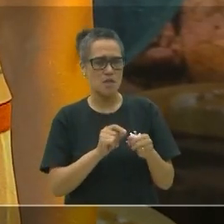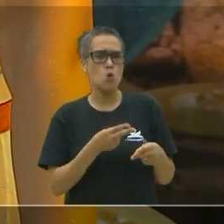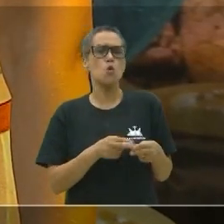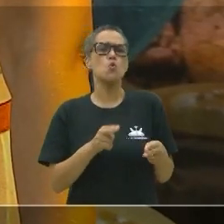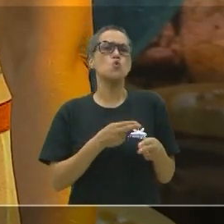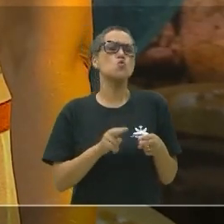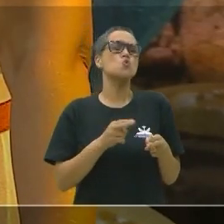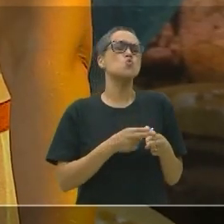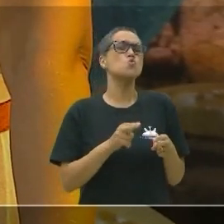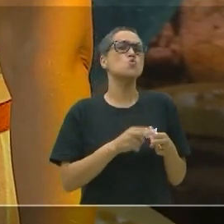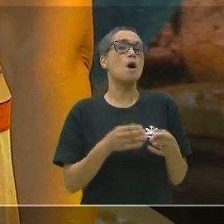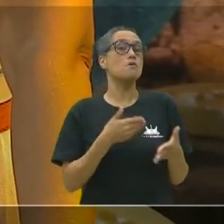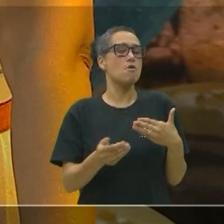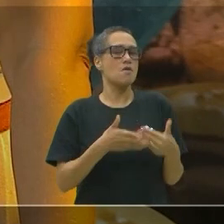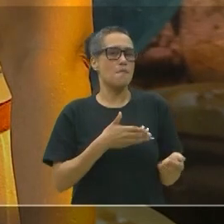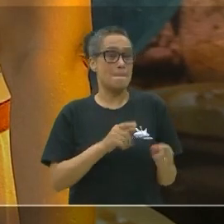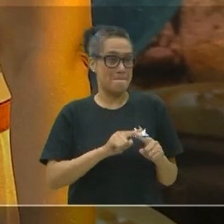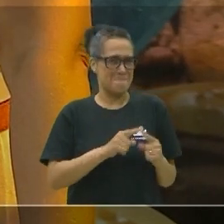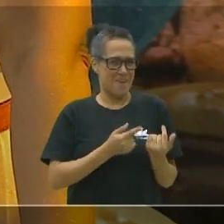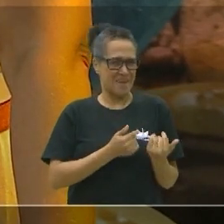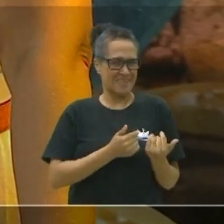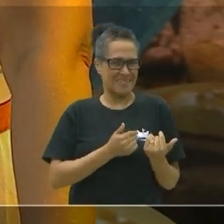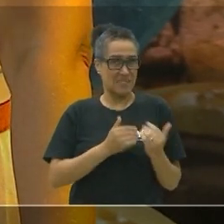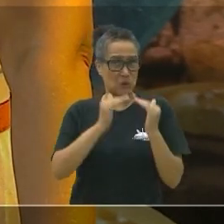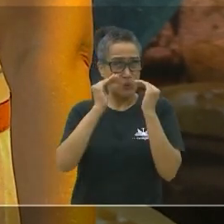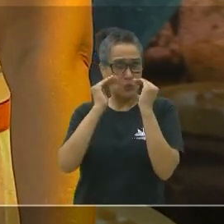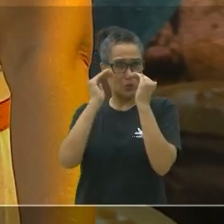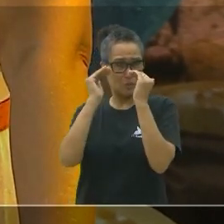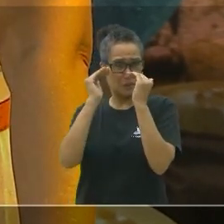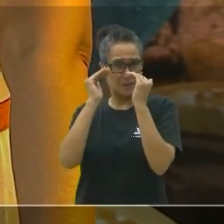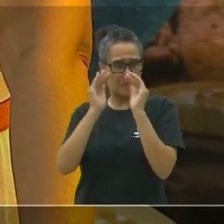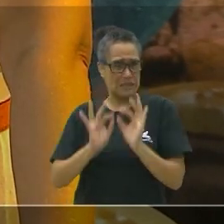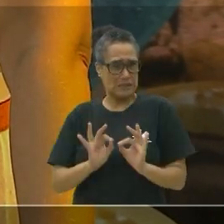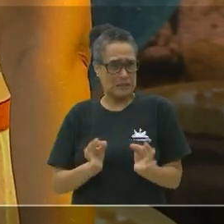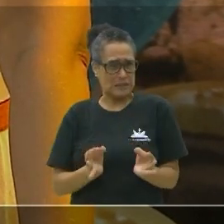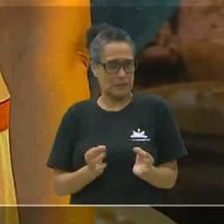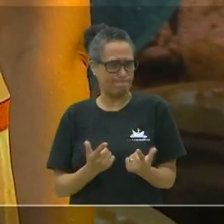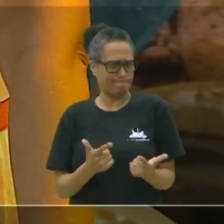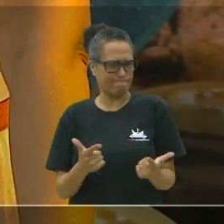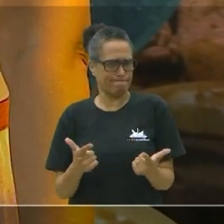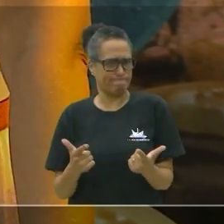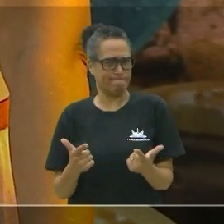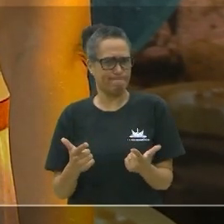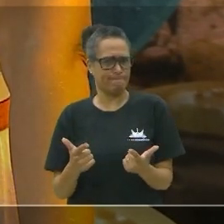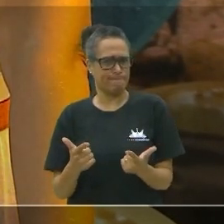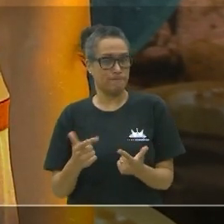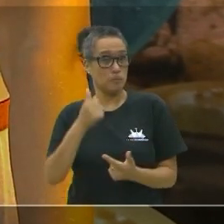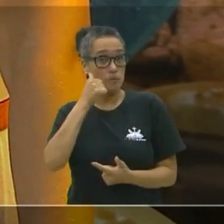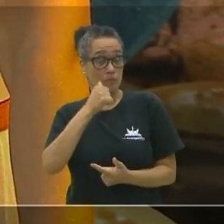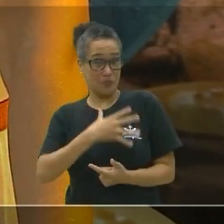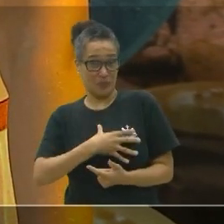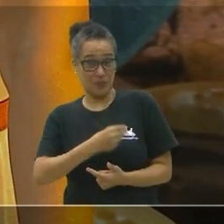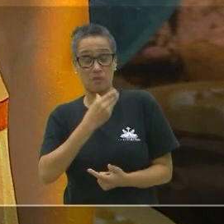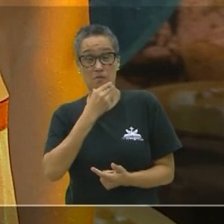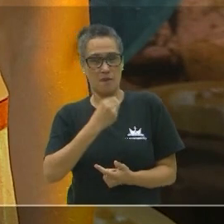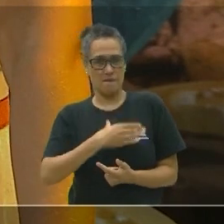de obediência e humildade. Filha, filho, toma